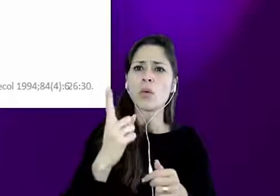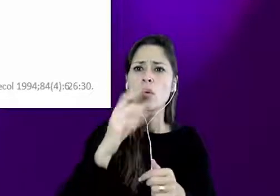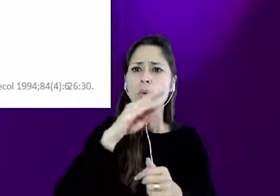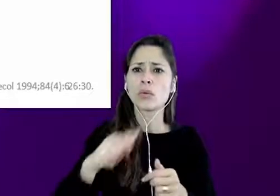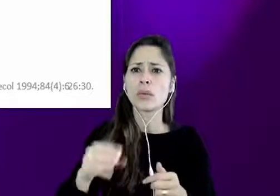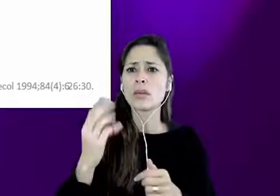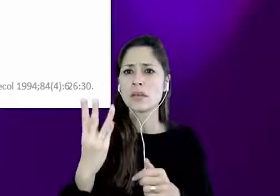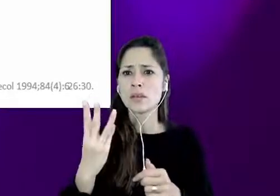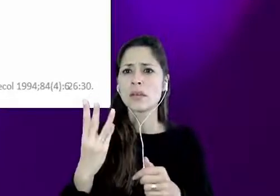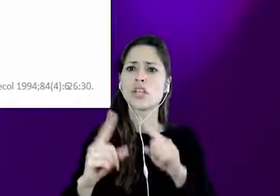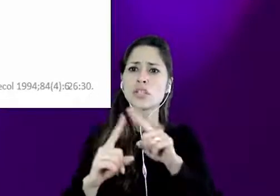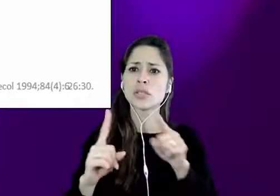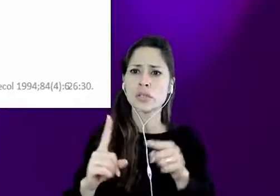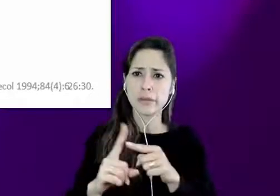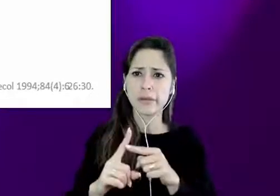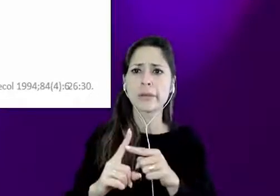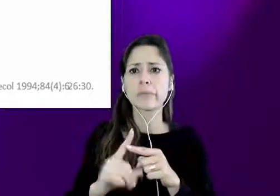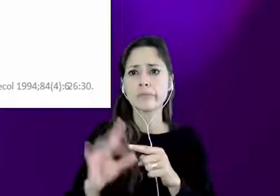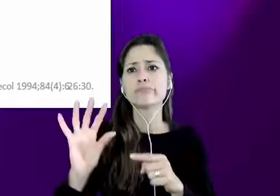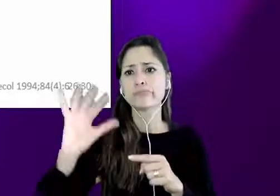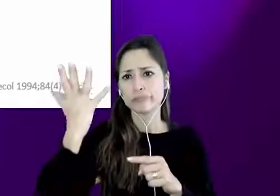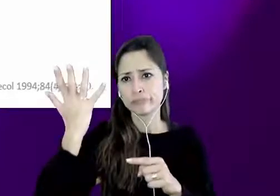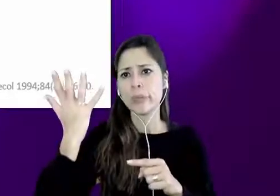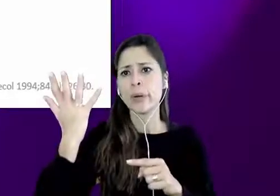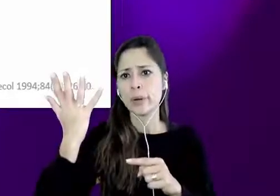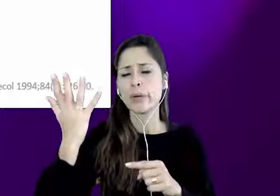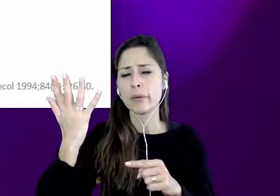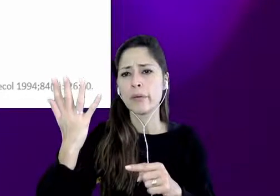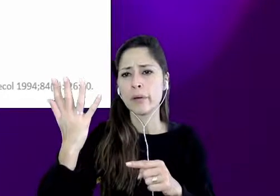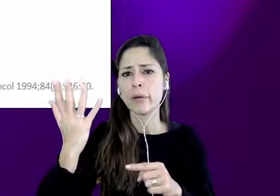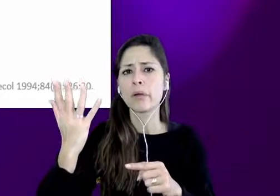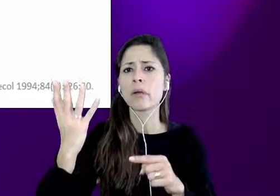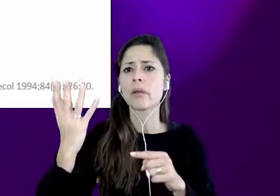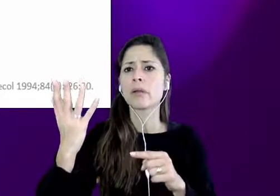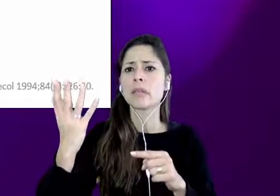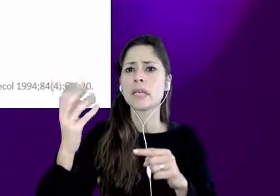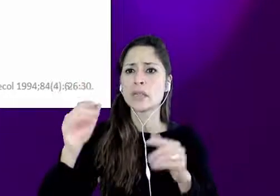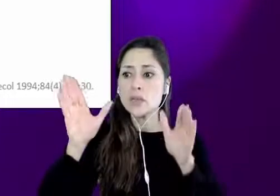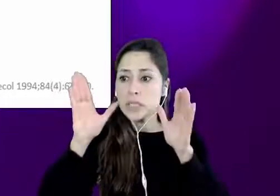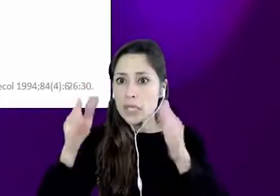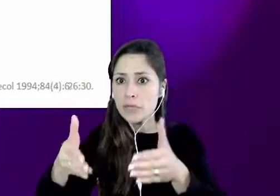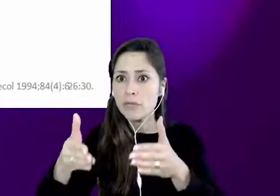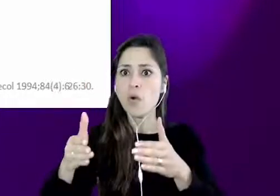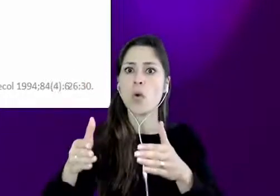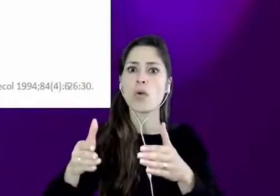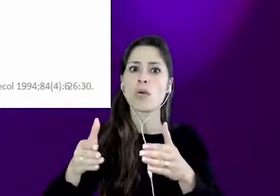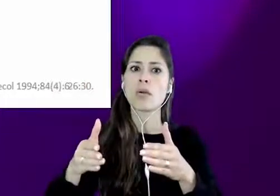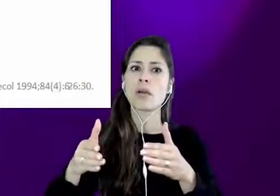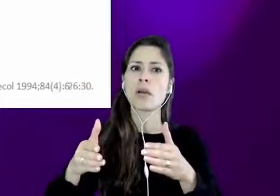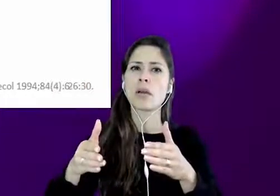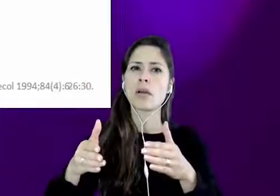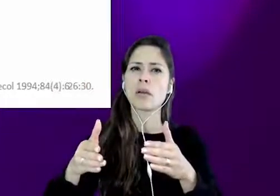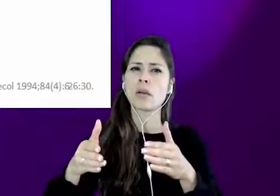ainda são compatíveis com esse tipo de, eu vou chamar aqui de abordagem, se elas tiverem clínica estável, controle farmacológico adequado à